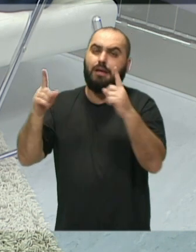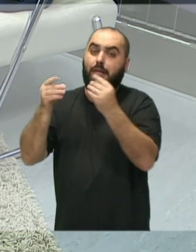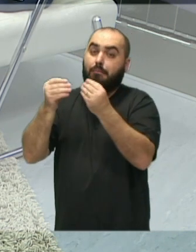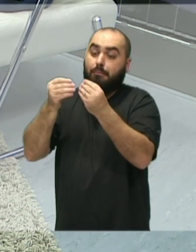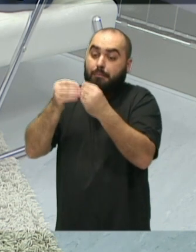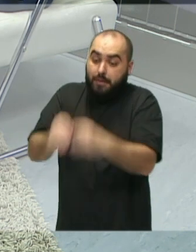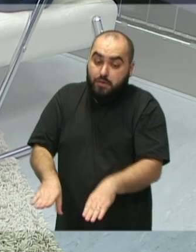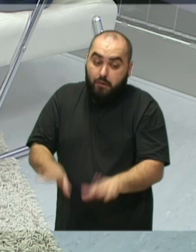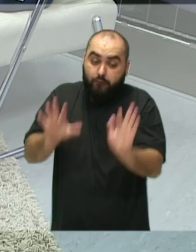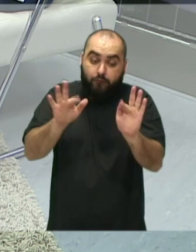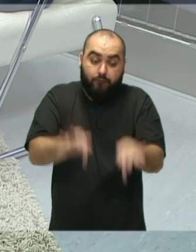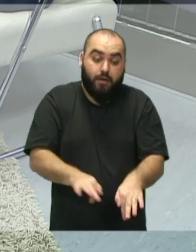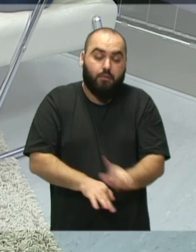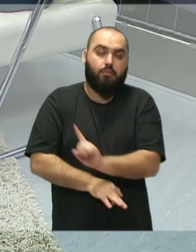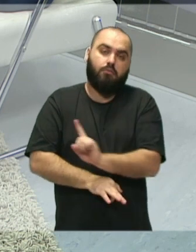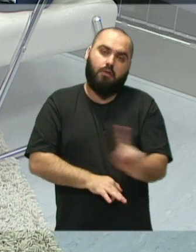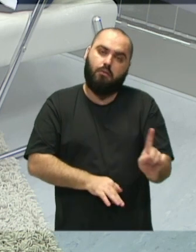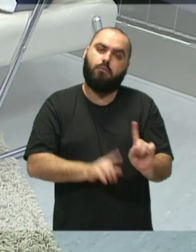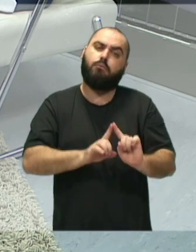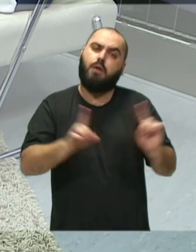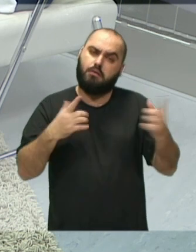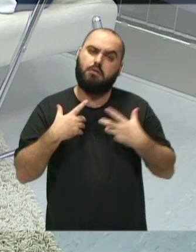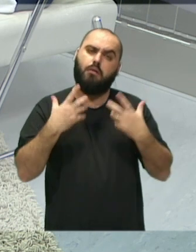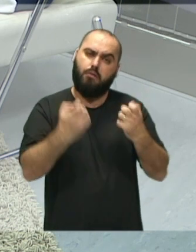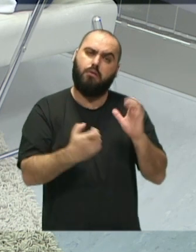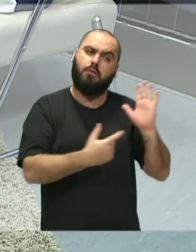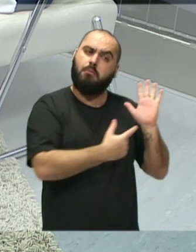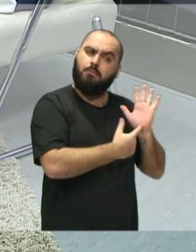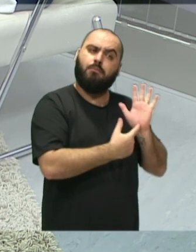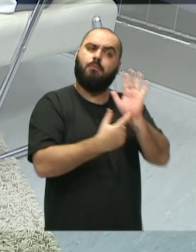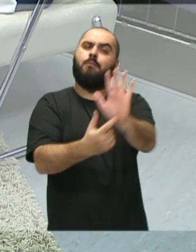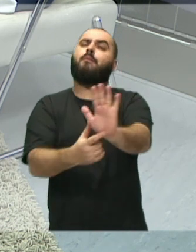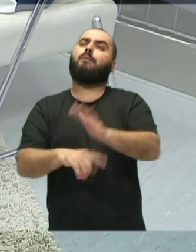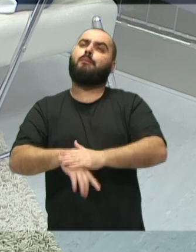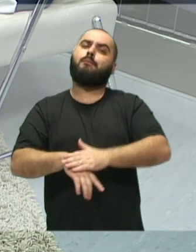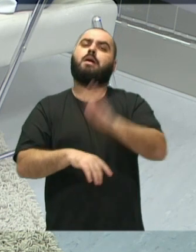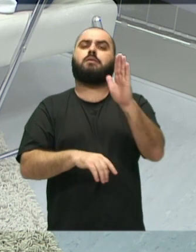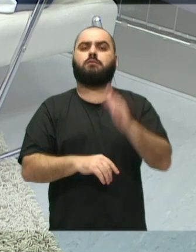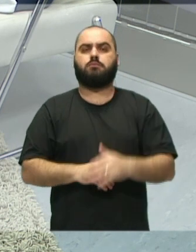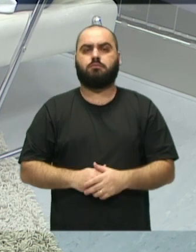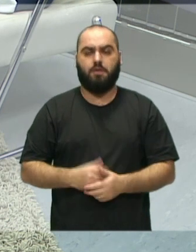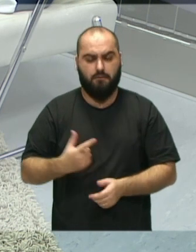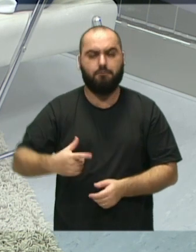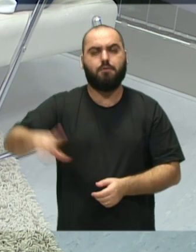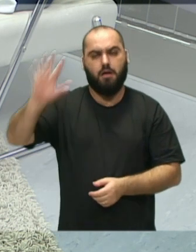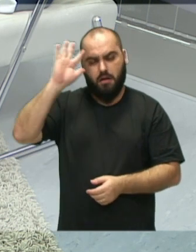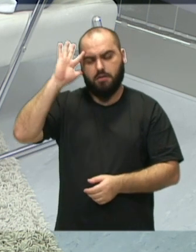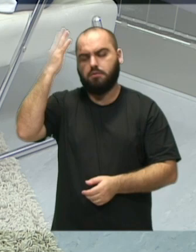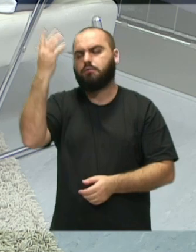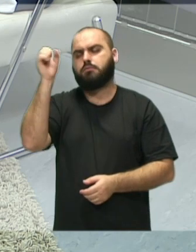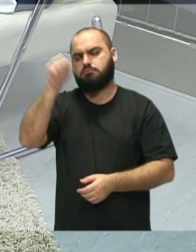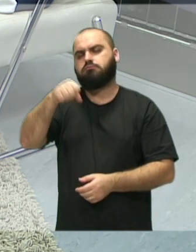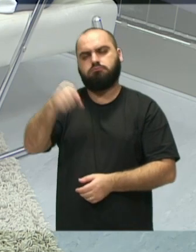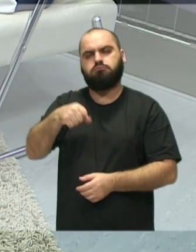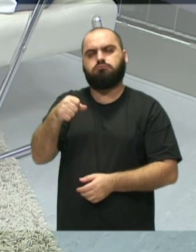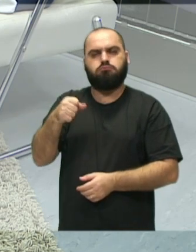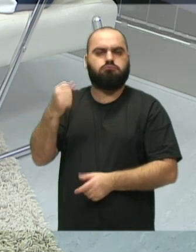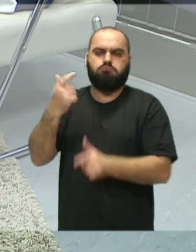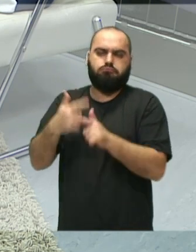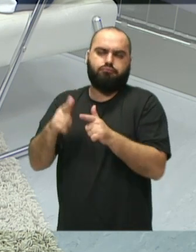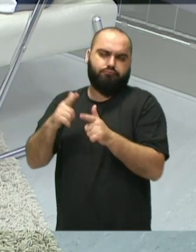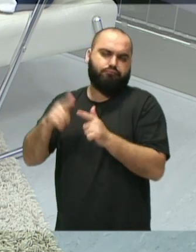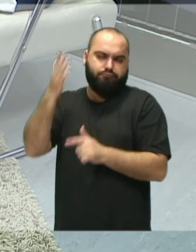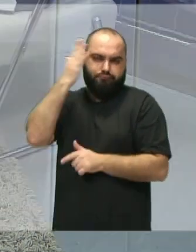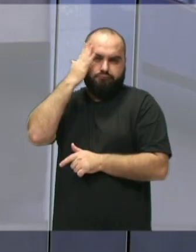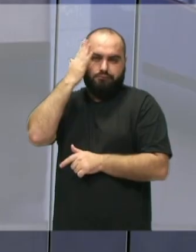o caso em si. Só que eu gostaria de ter exposto mais ainda para a sociedade. Isso vai ser resolvido, eu não tenho dúvida alguma. Eu só lamento é